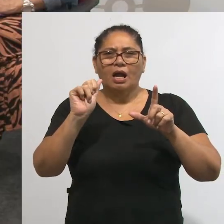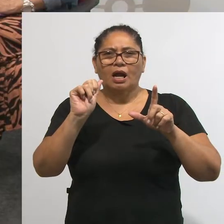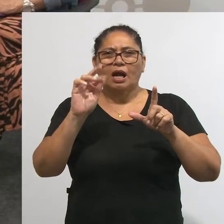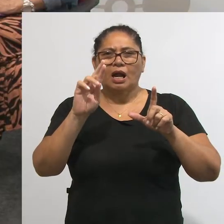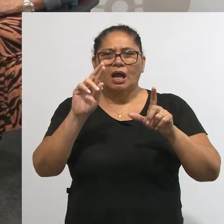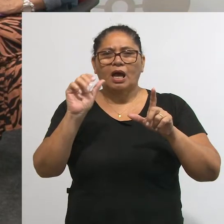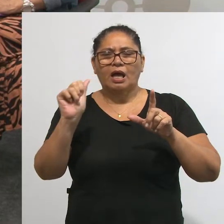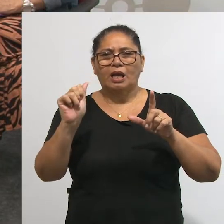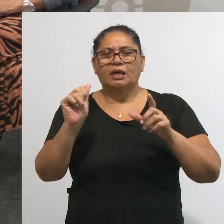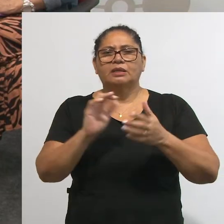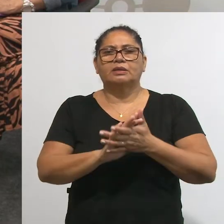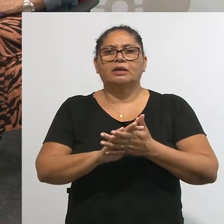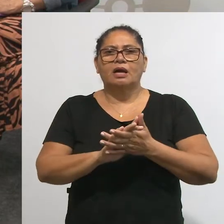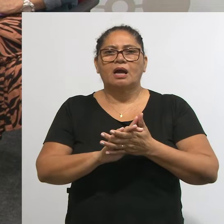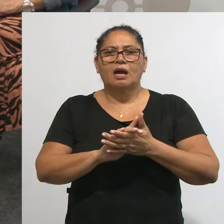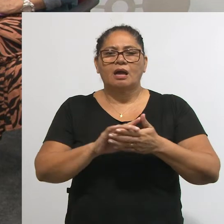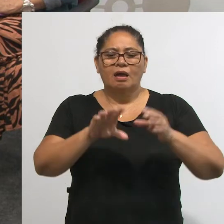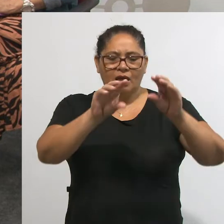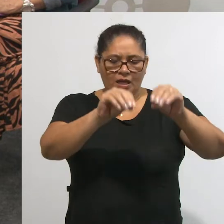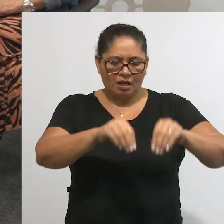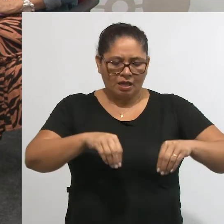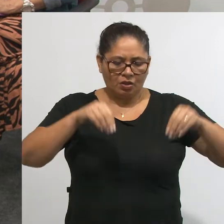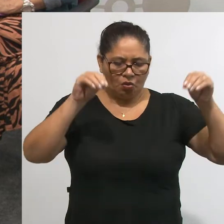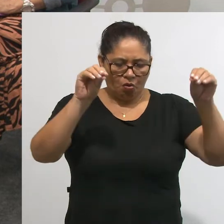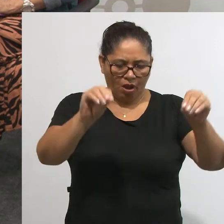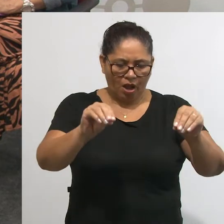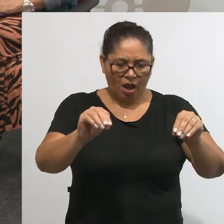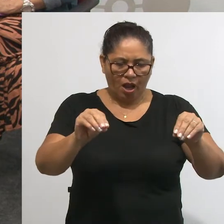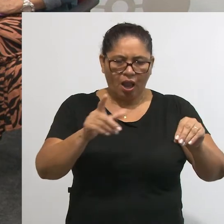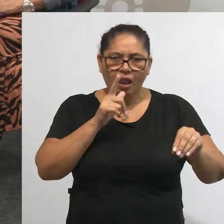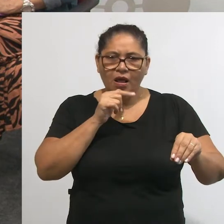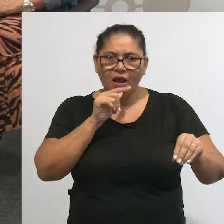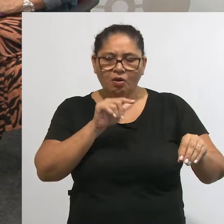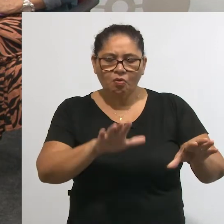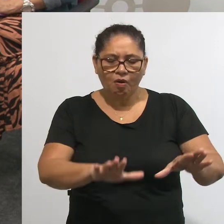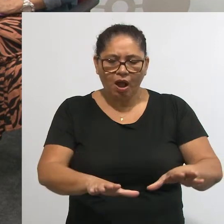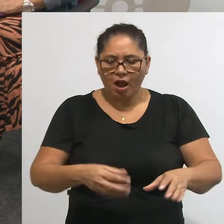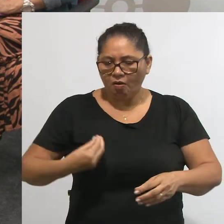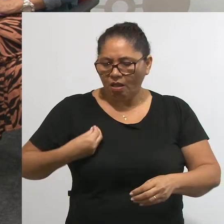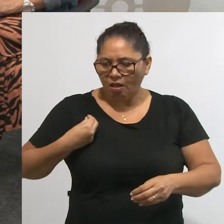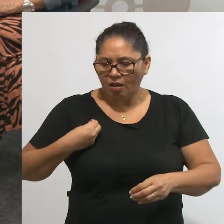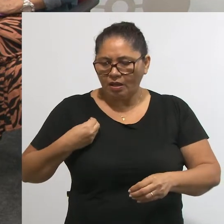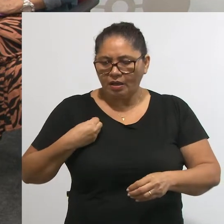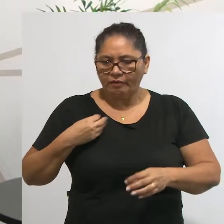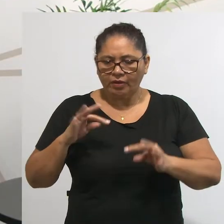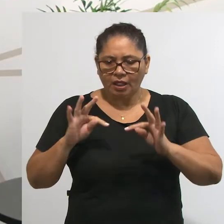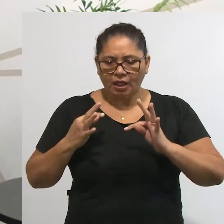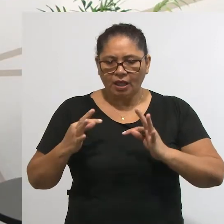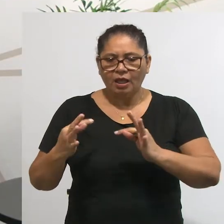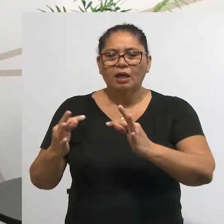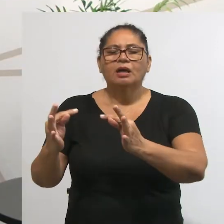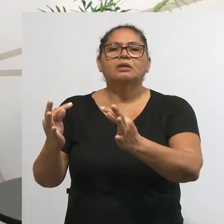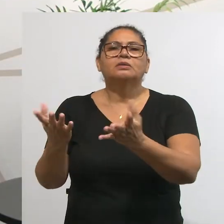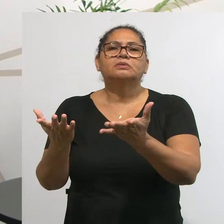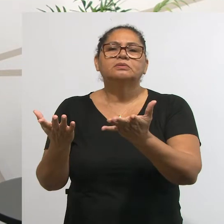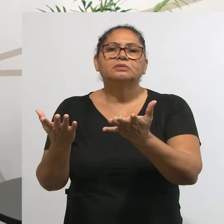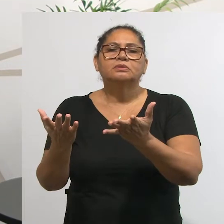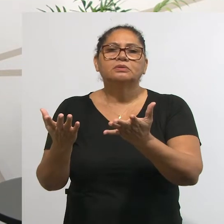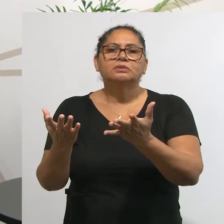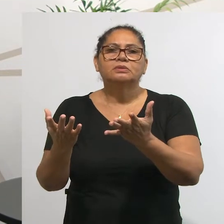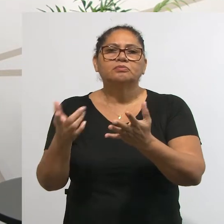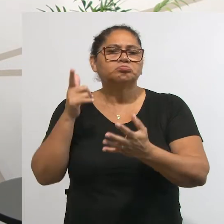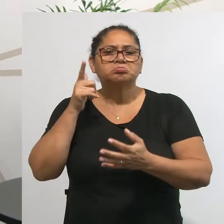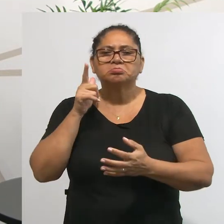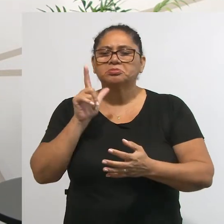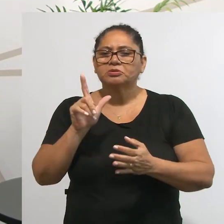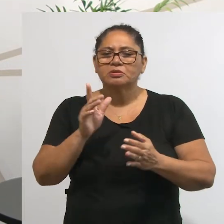de cultura, a toalha é a vida encharcada de teorias.